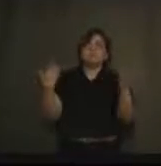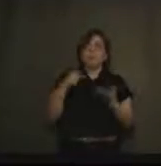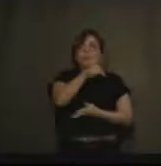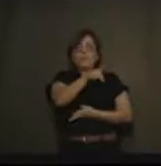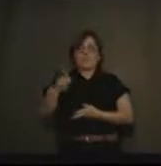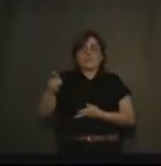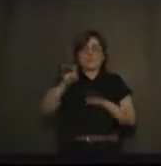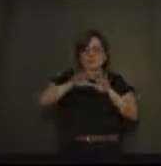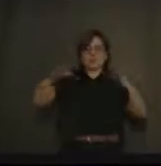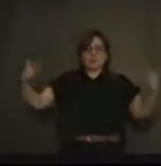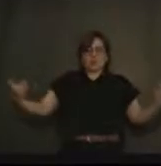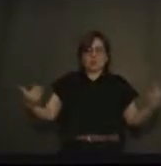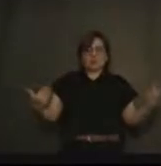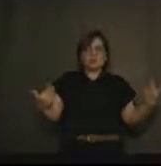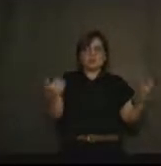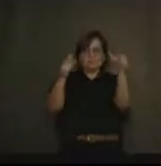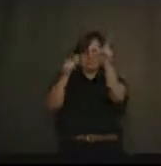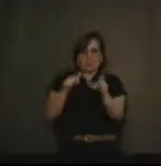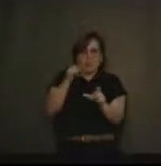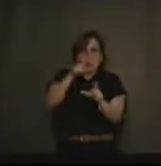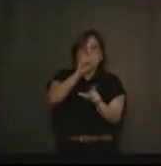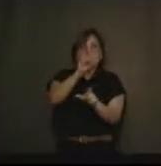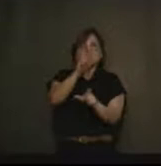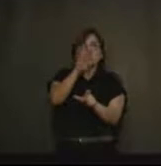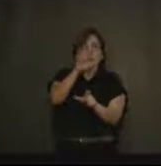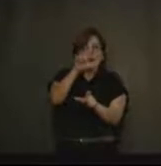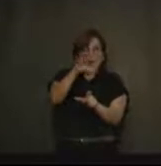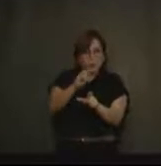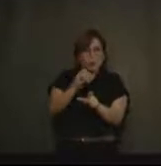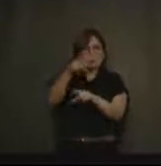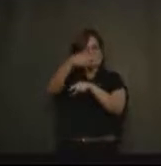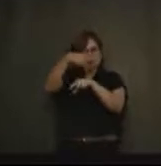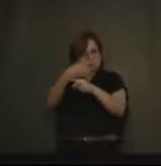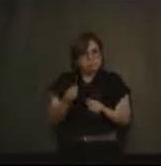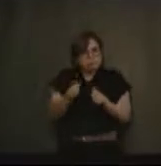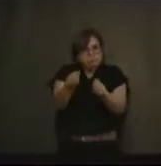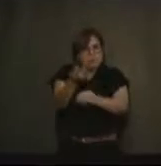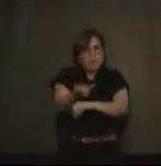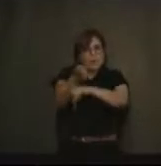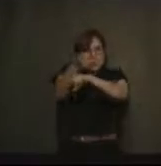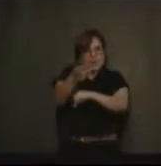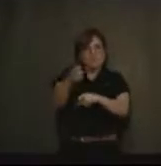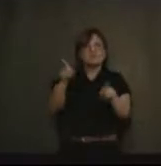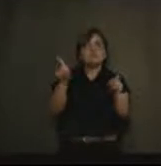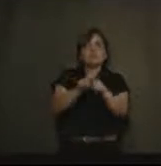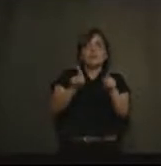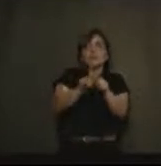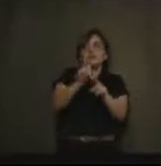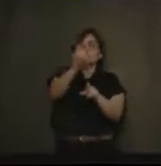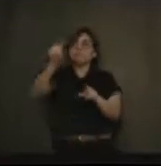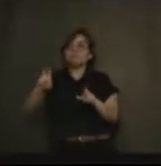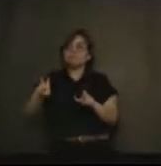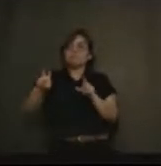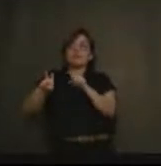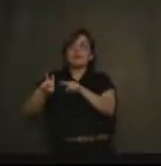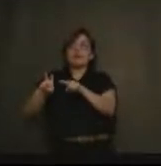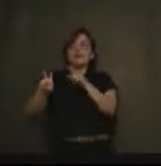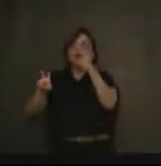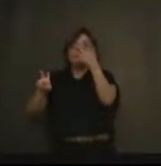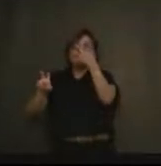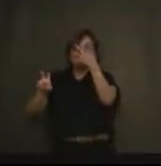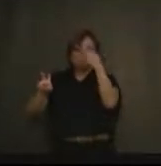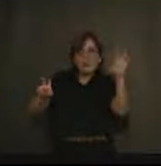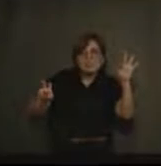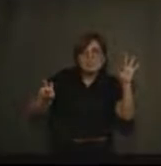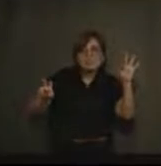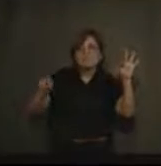o próprio Mitak Leffler, um sueco do país que oferecia o prêmio. Depois haveria uma cadeira no júri para um francês,